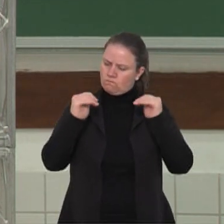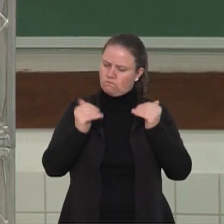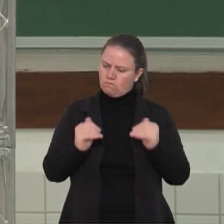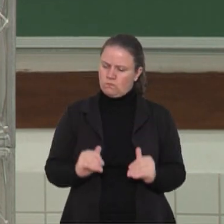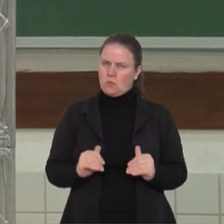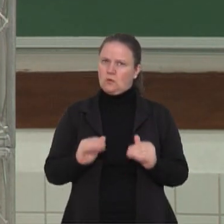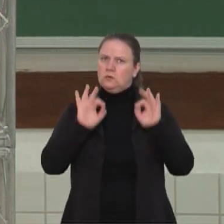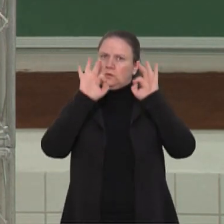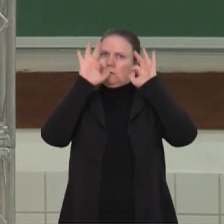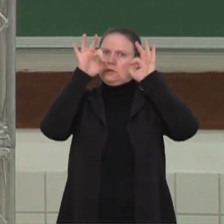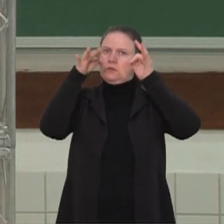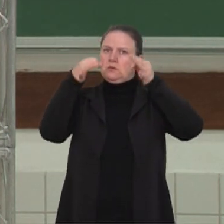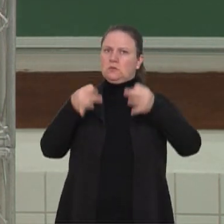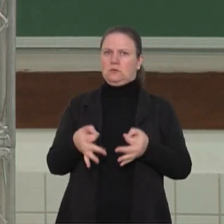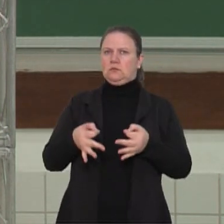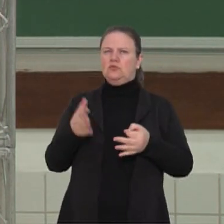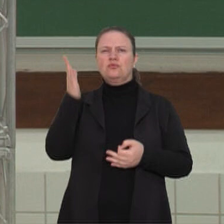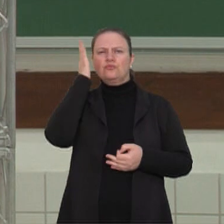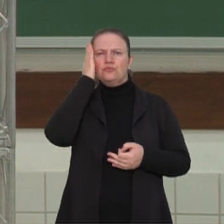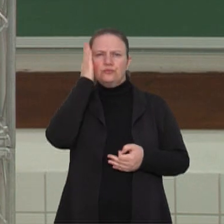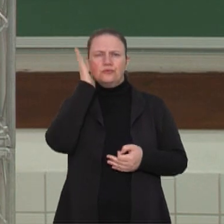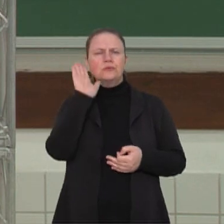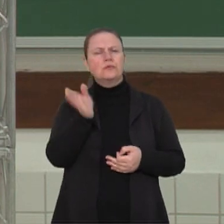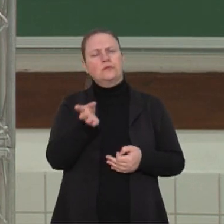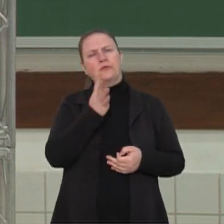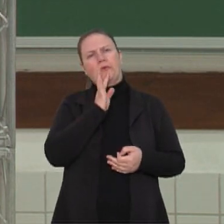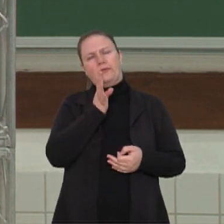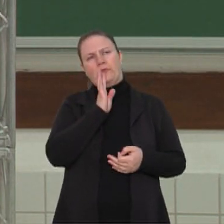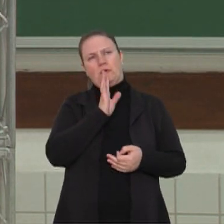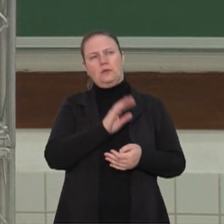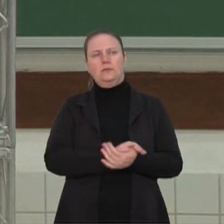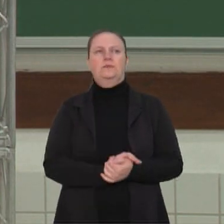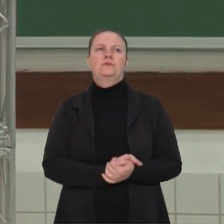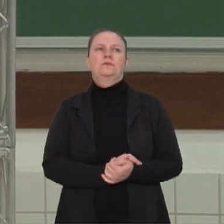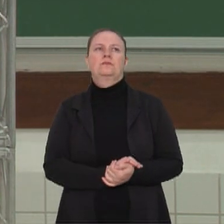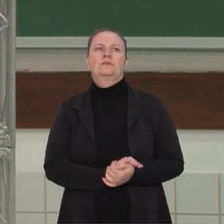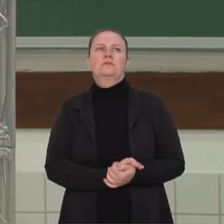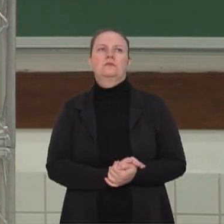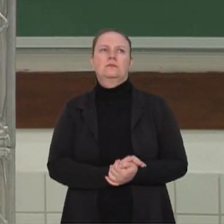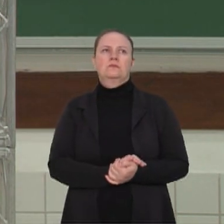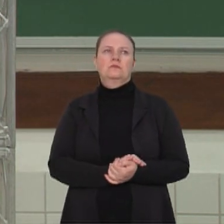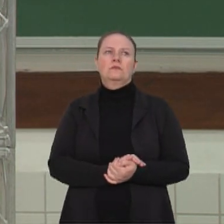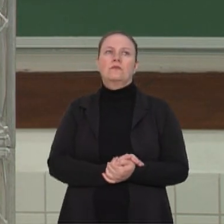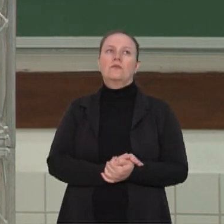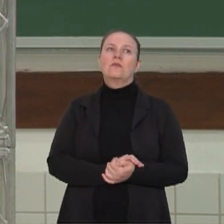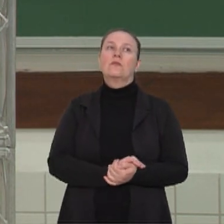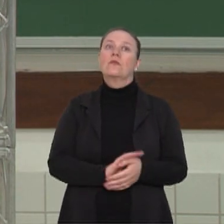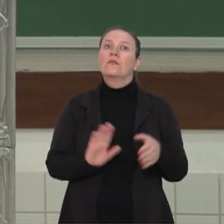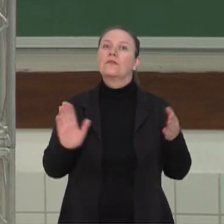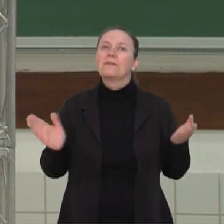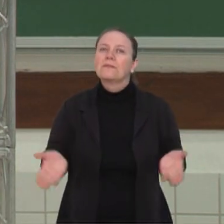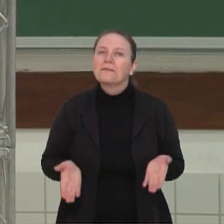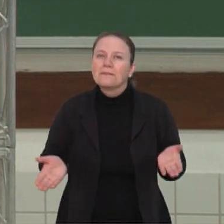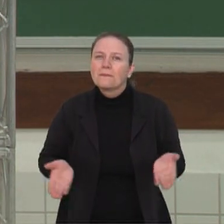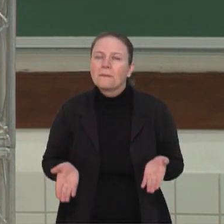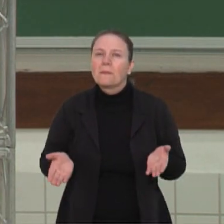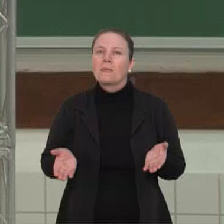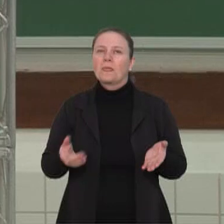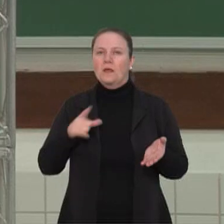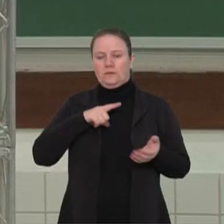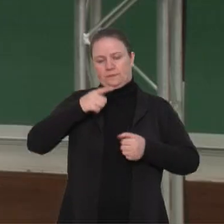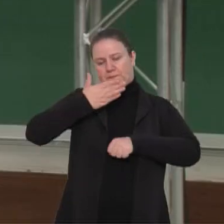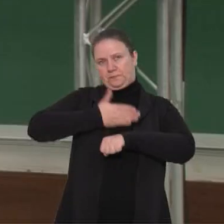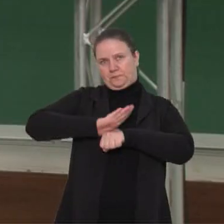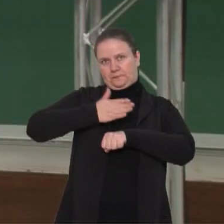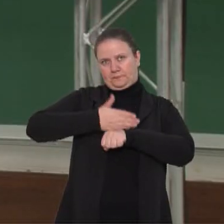coesão referencial, que vocês já usam geralmente. Tudo bem? E aí, esse